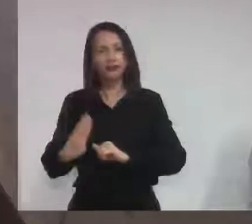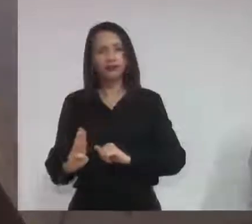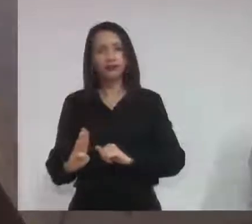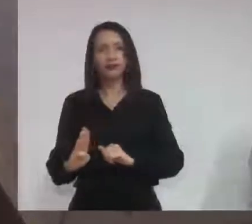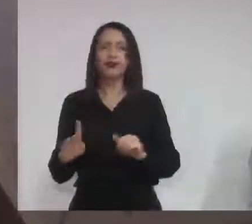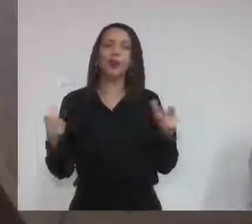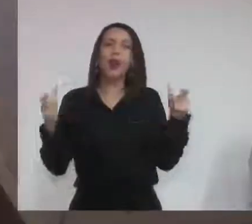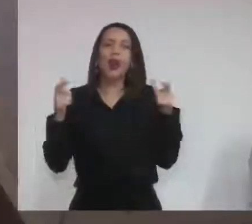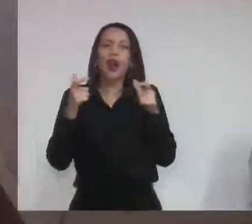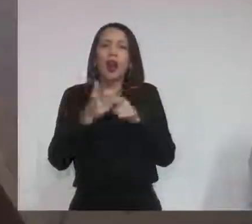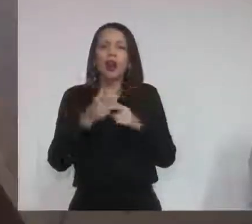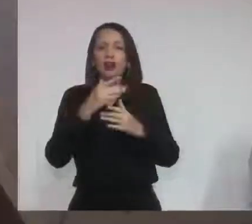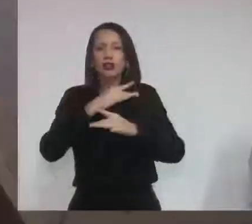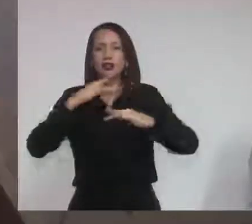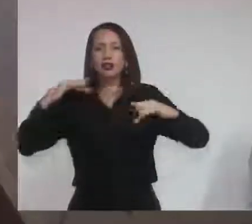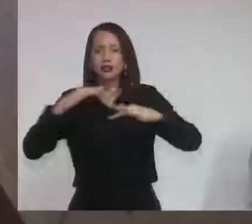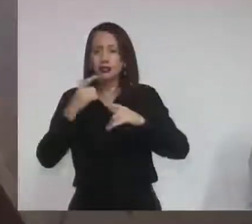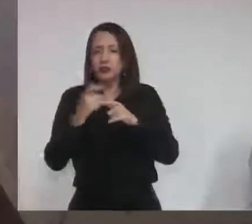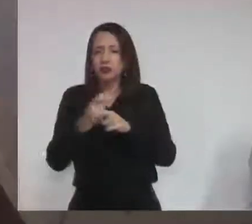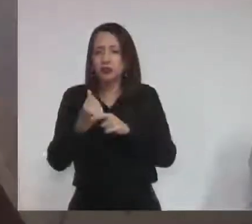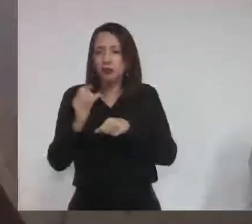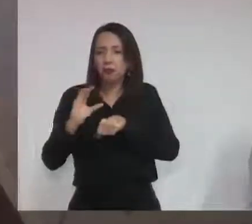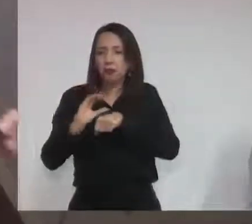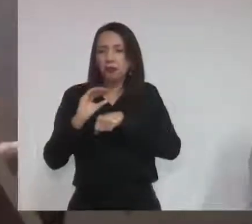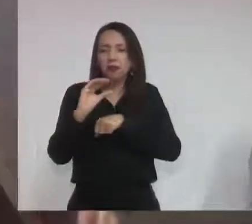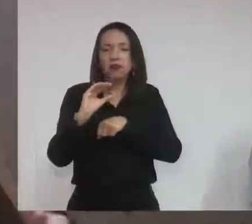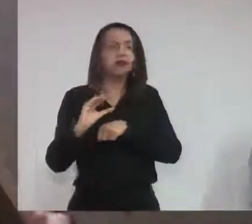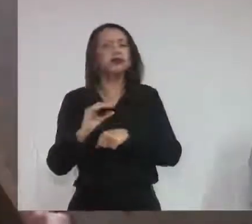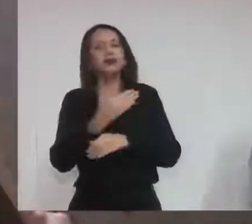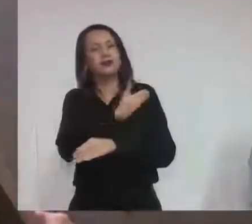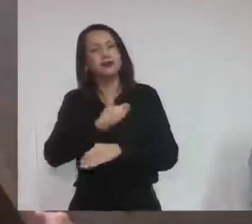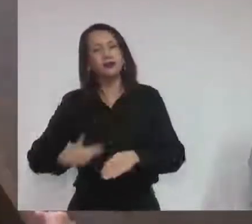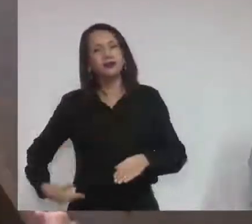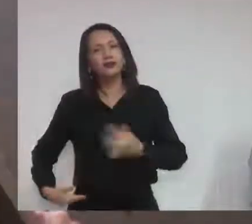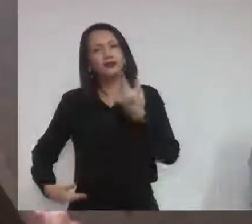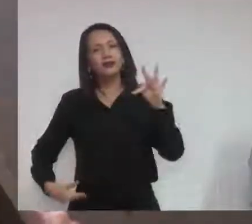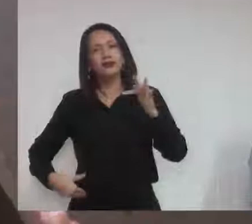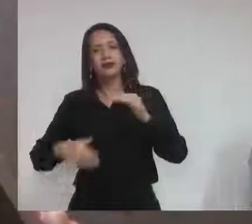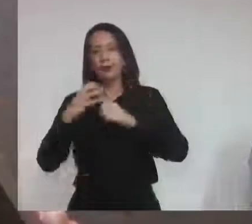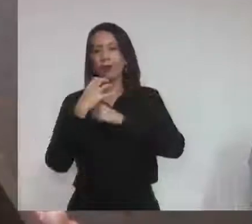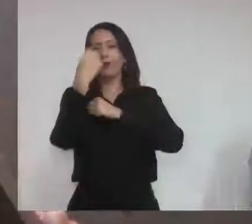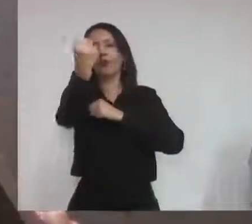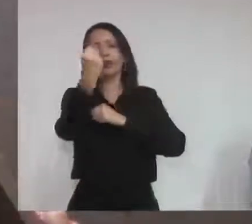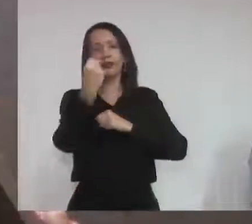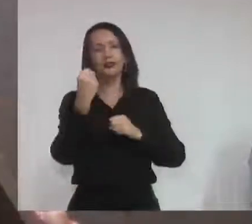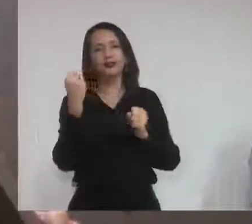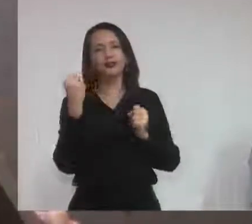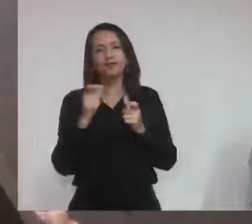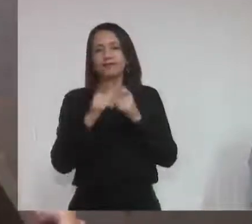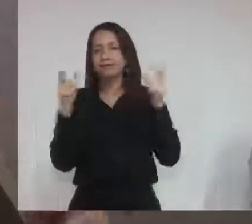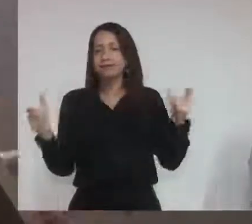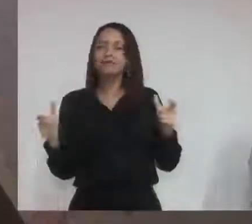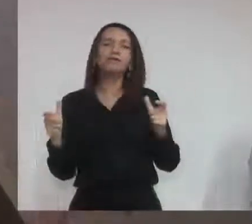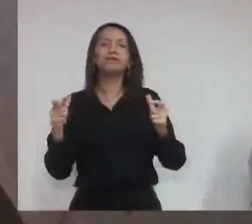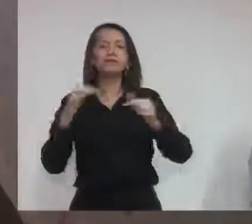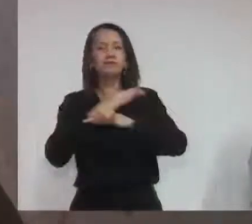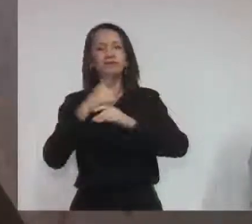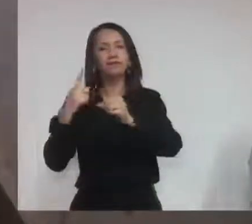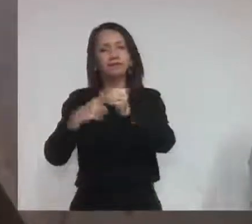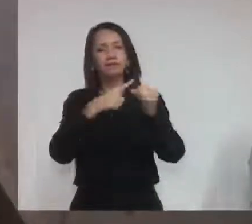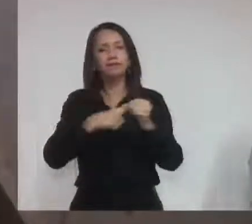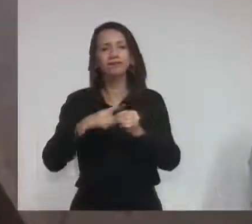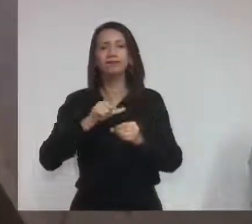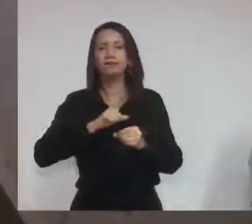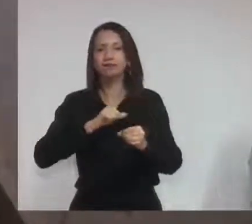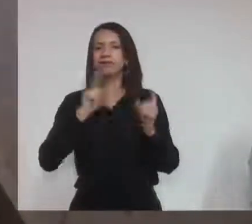perdendo cada vez mais, o poder federal, o governo federal ampliando, e é por isso que muitos municípios, né, estão